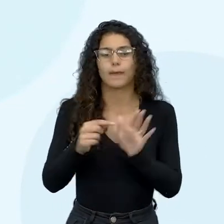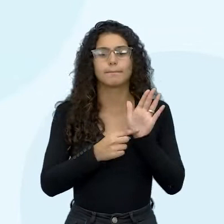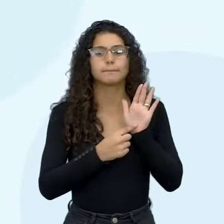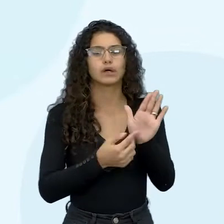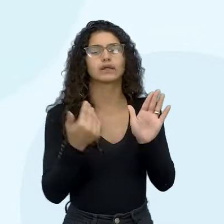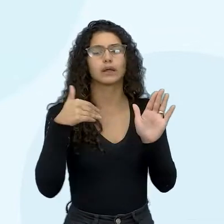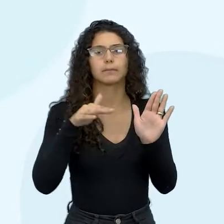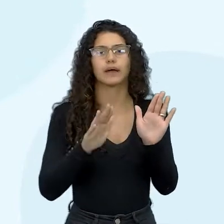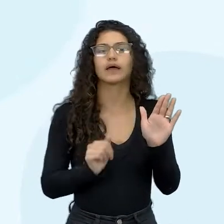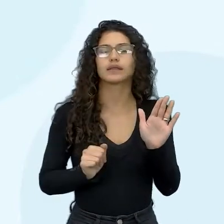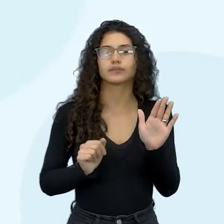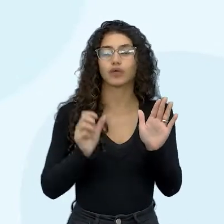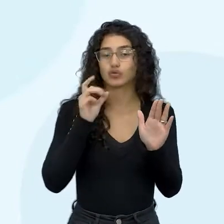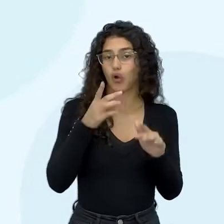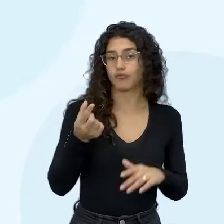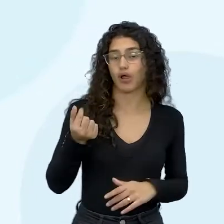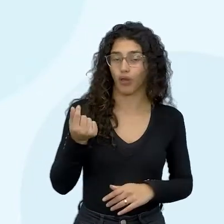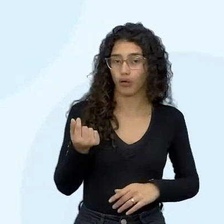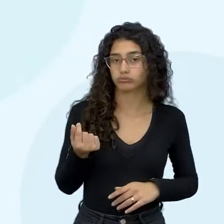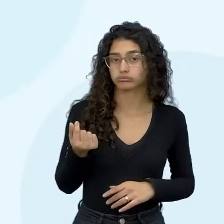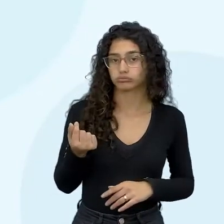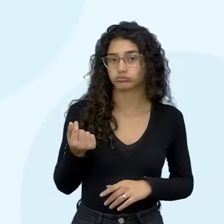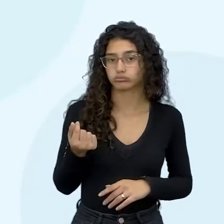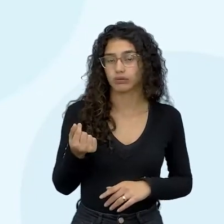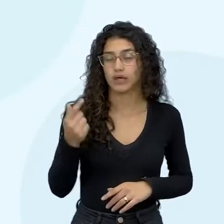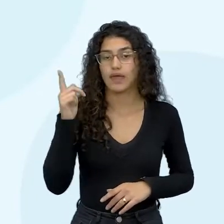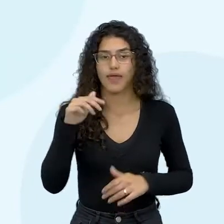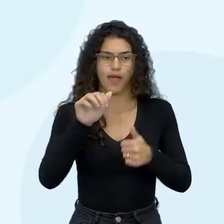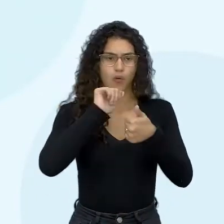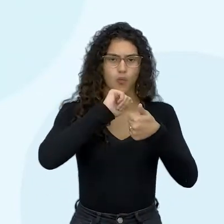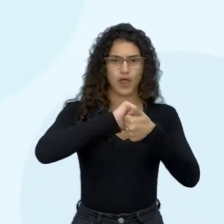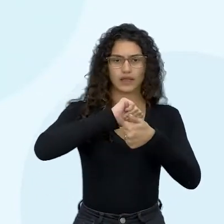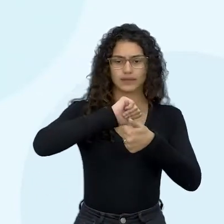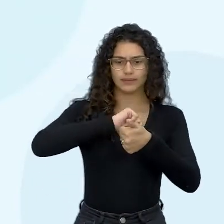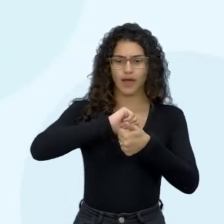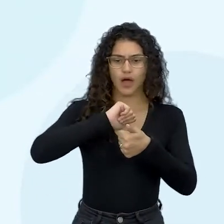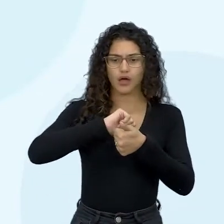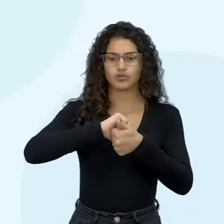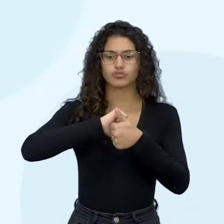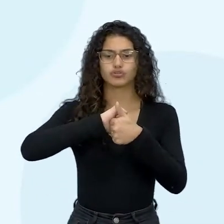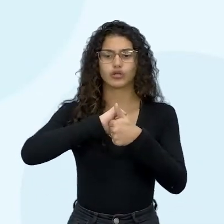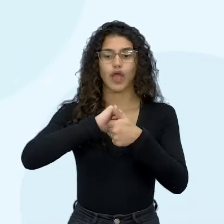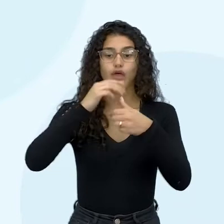a mais? Será que é só o preço? Né? Será que é a qualidade? Será que é a